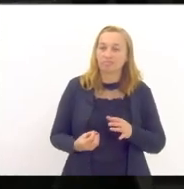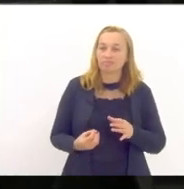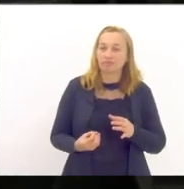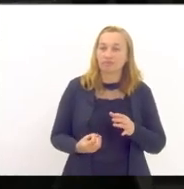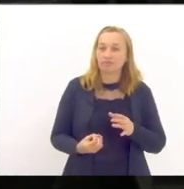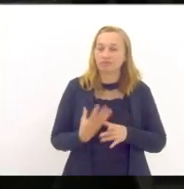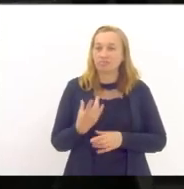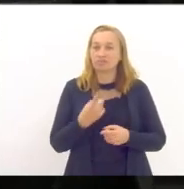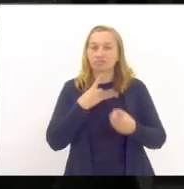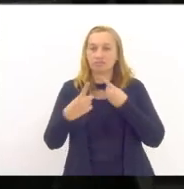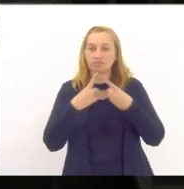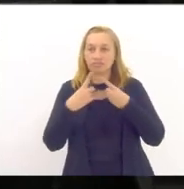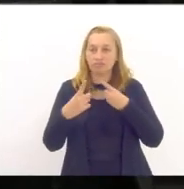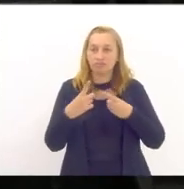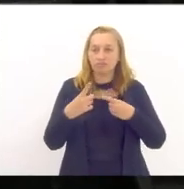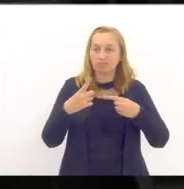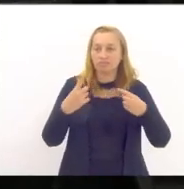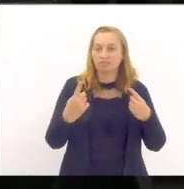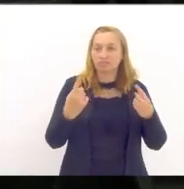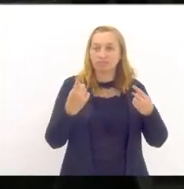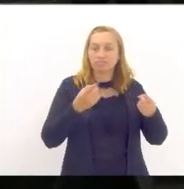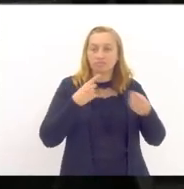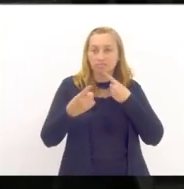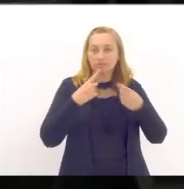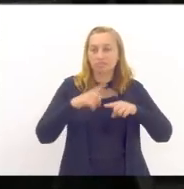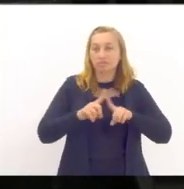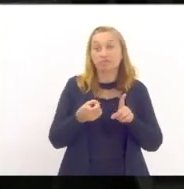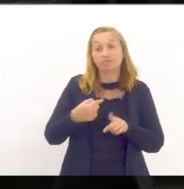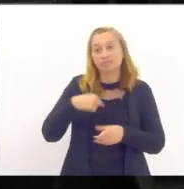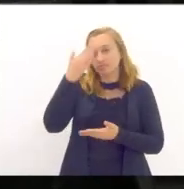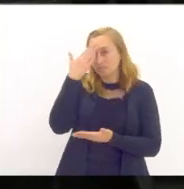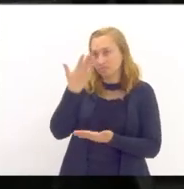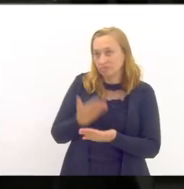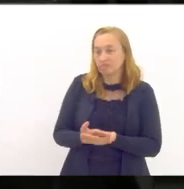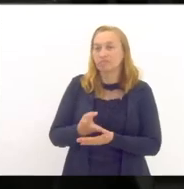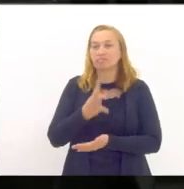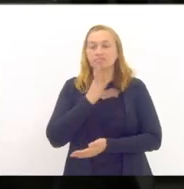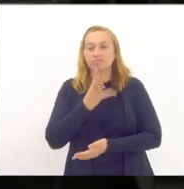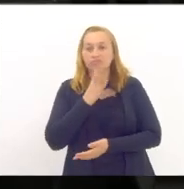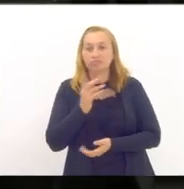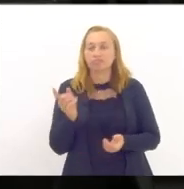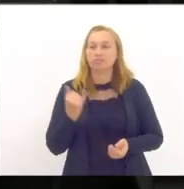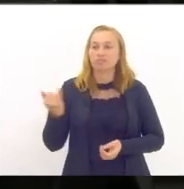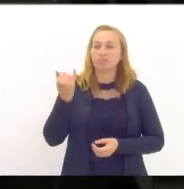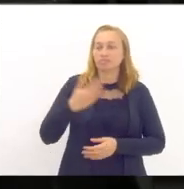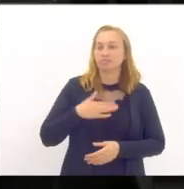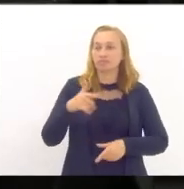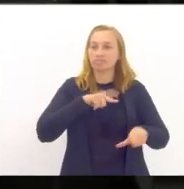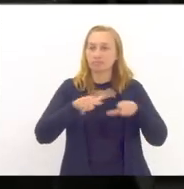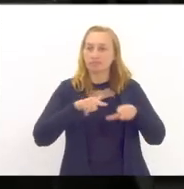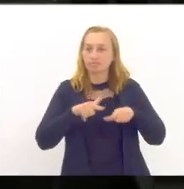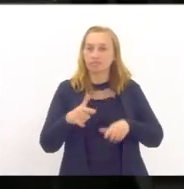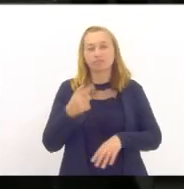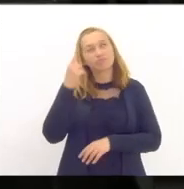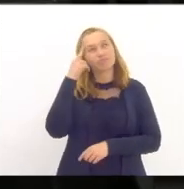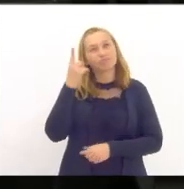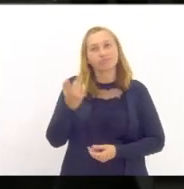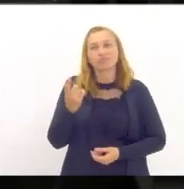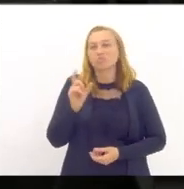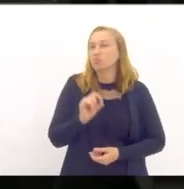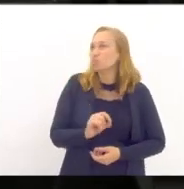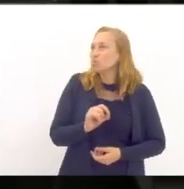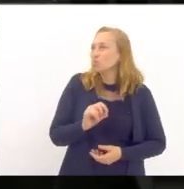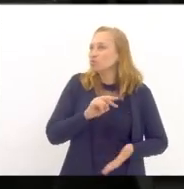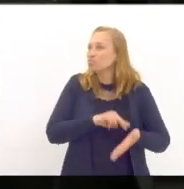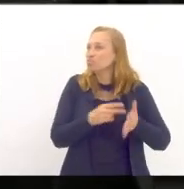diferentes discussões, debates e embates, mas que eu fico grato de terem reconhecido a importância do trabalho. Eu fiquei pensando, o que será